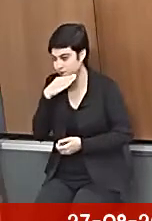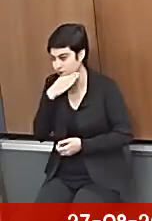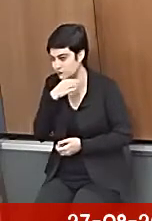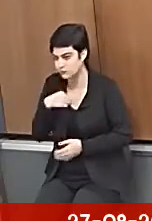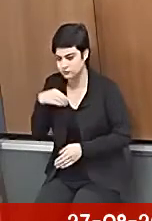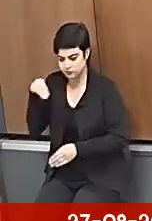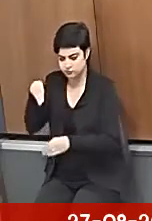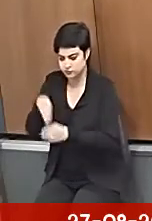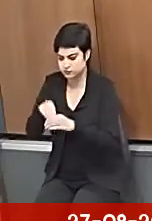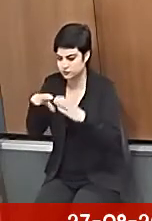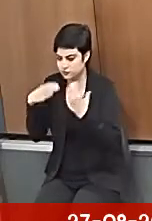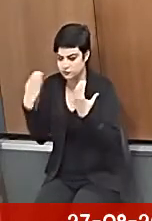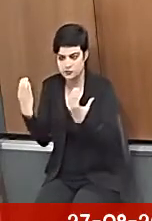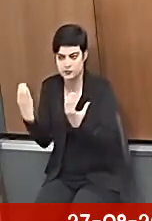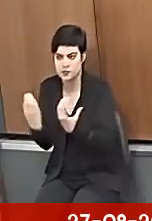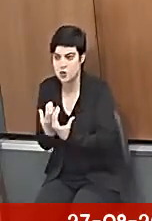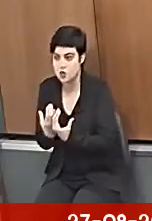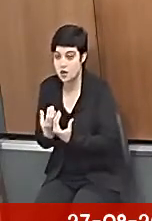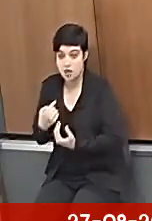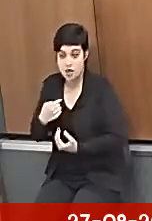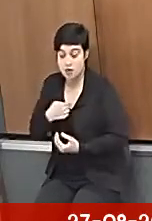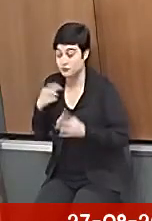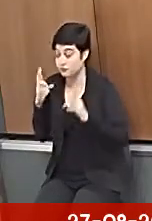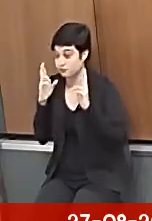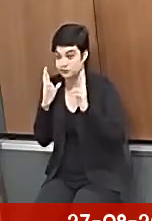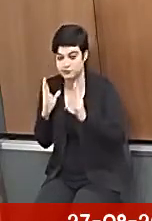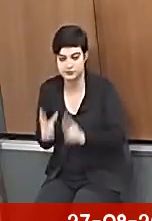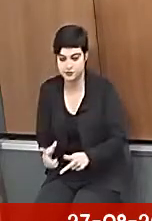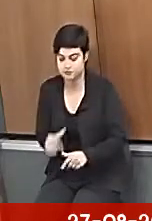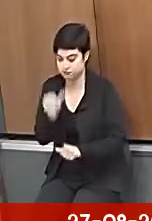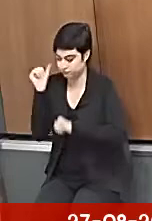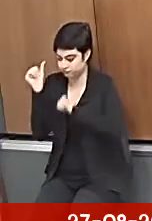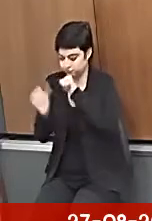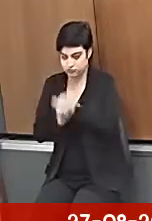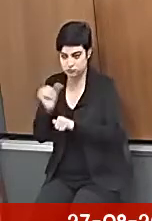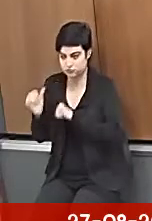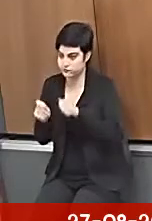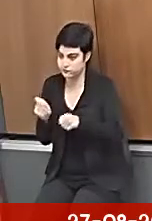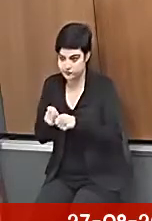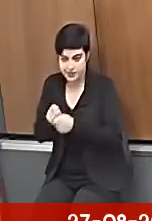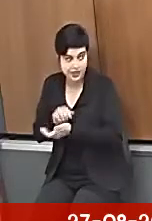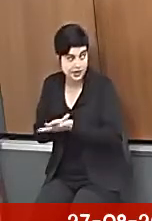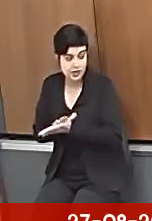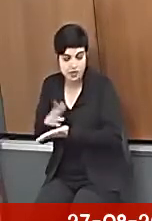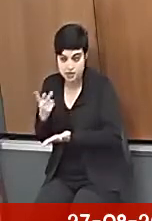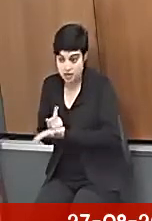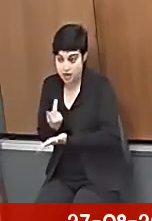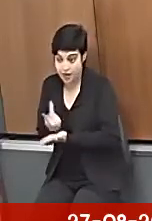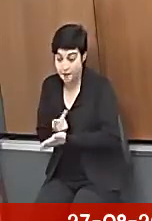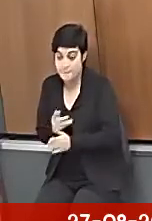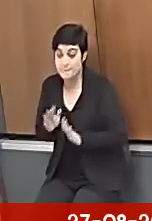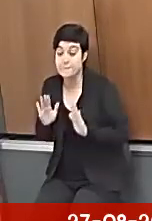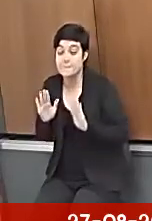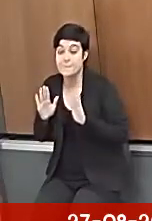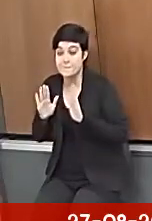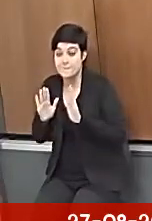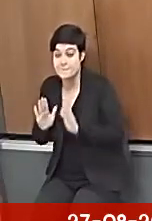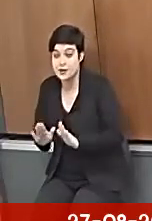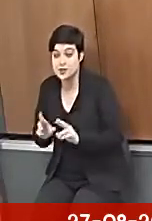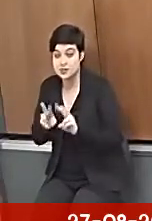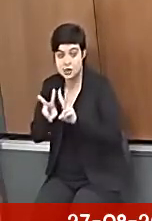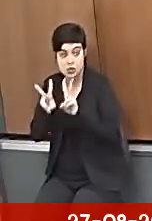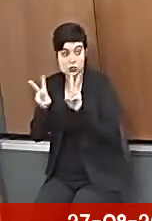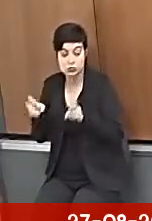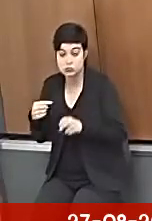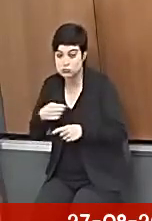ser completamente razão não a ponto de fazer loucuras e cometer delitos mas é assim assuntos